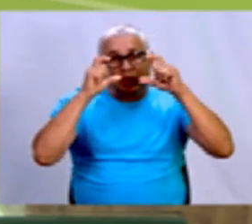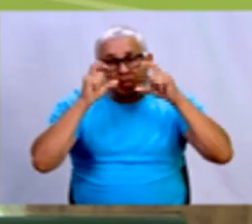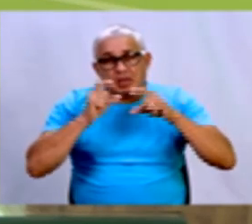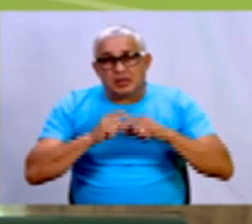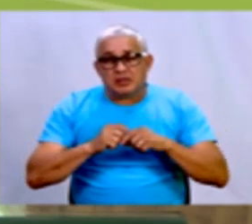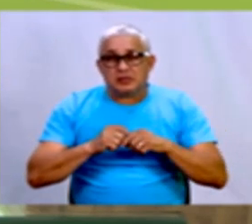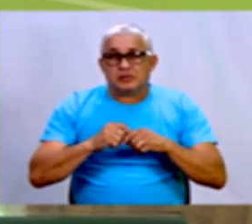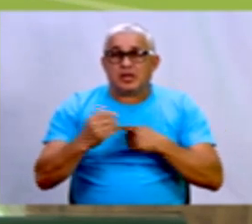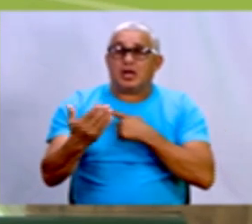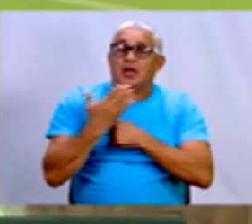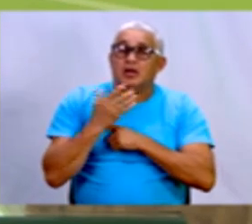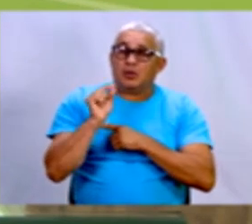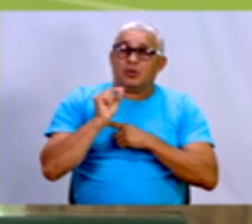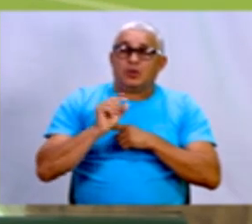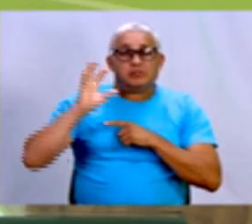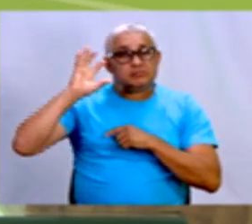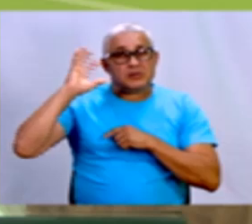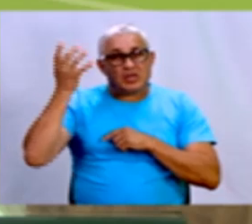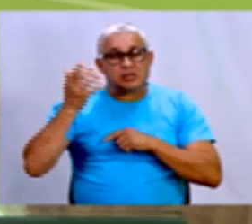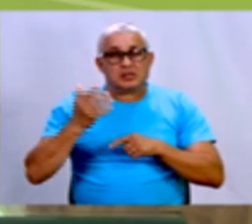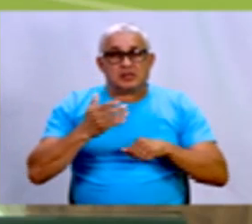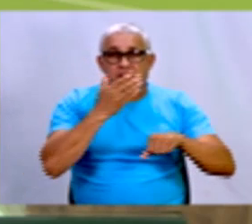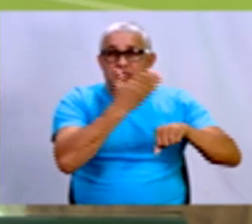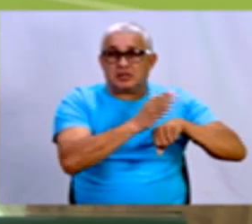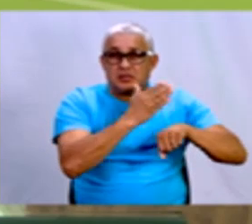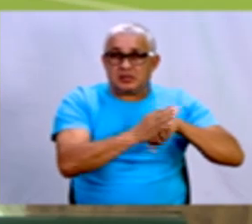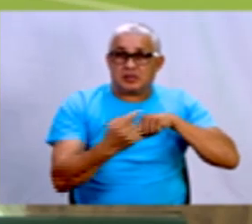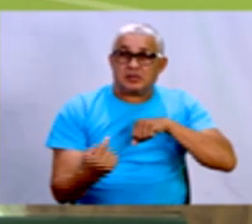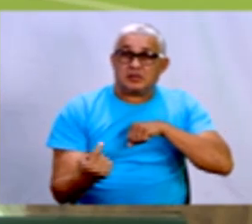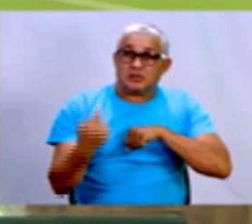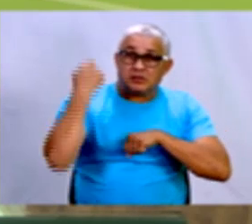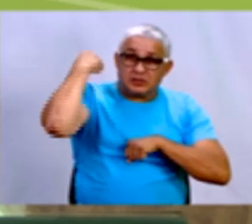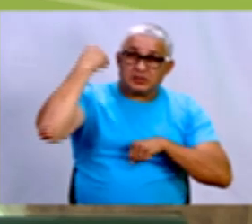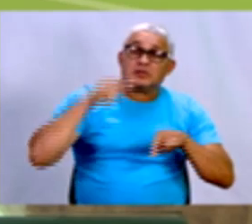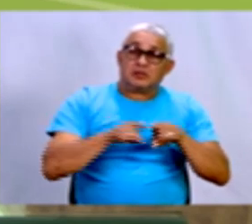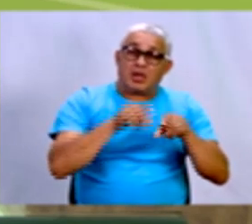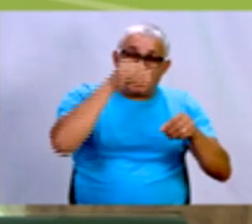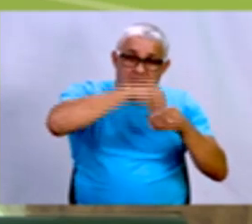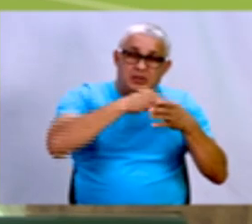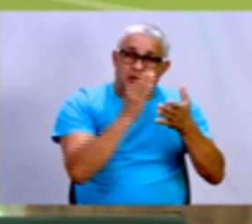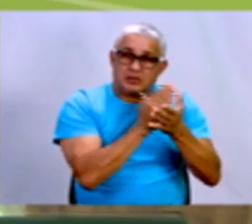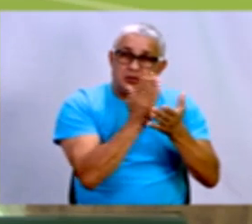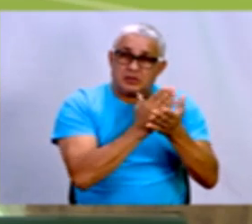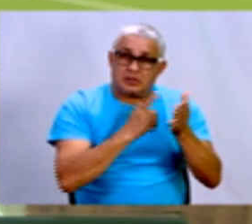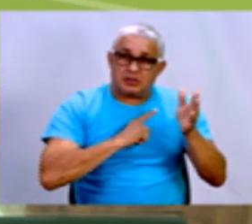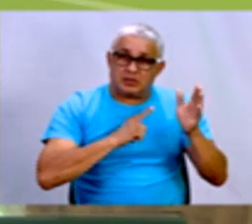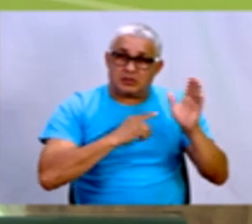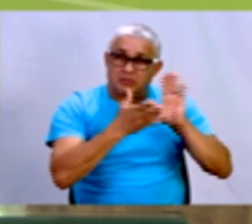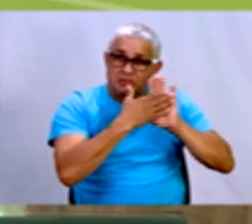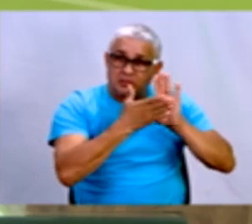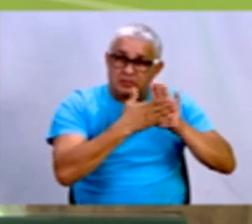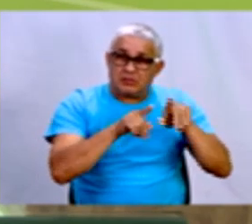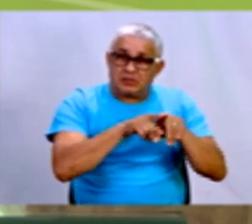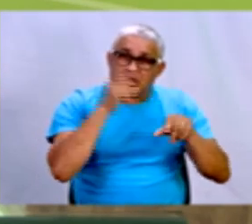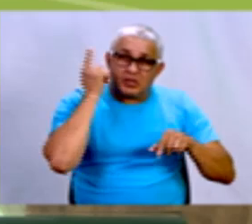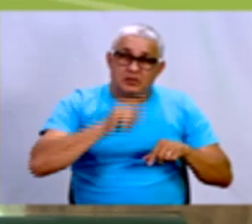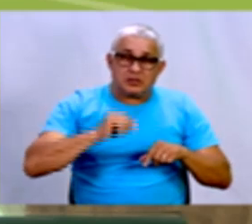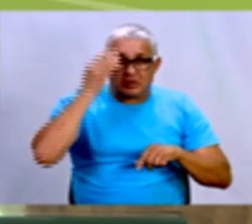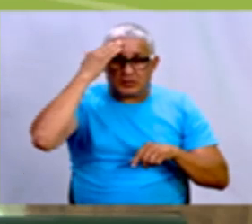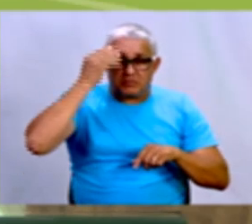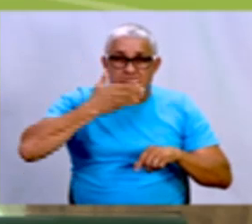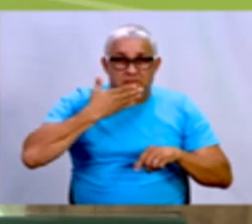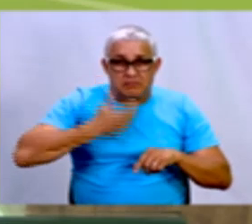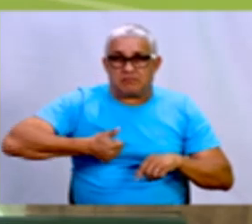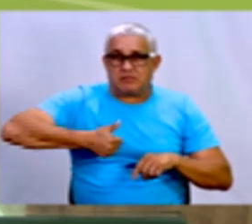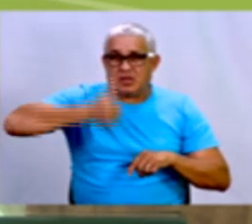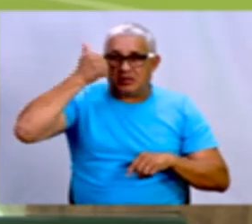te ajuda a resolver os outros exercícios que estão propostos no livro. E assim você consegue até entender